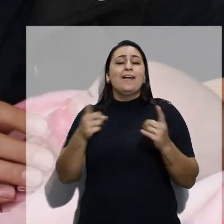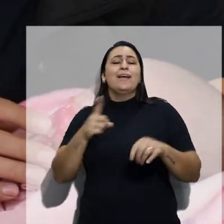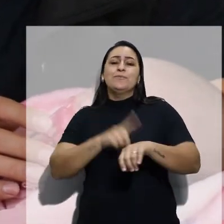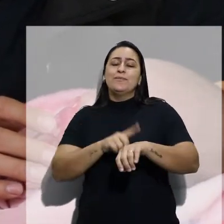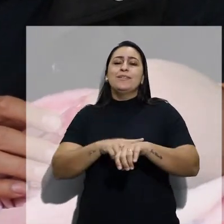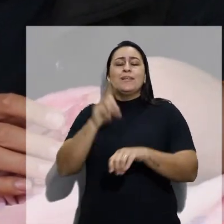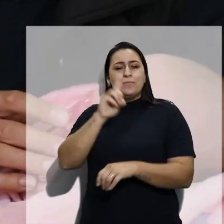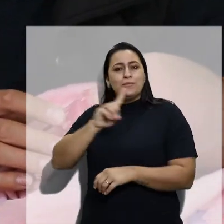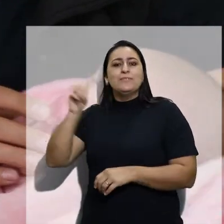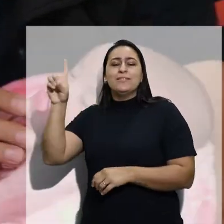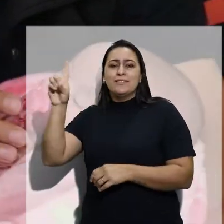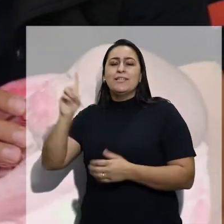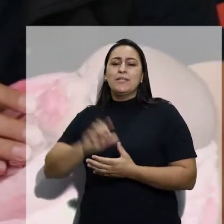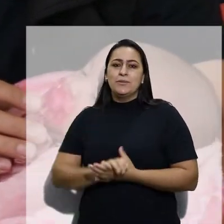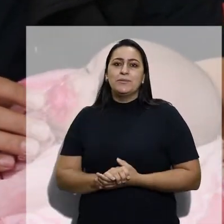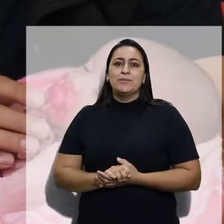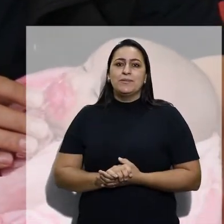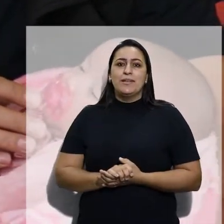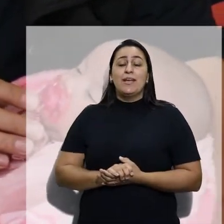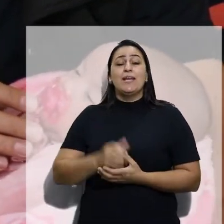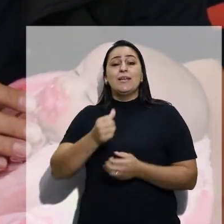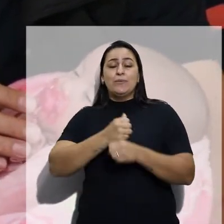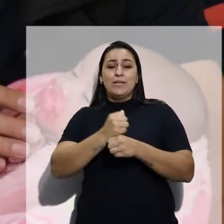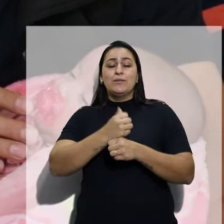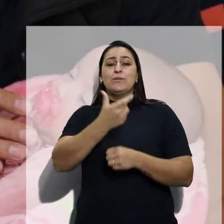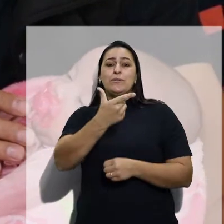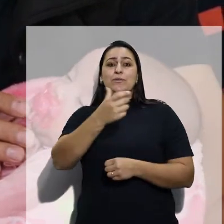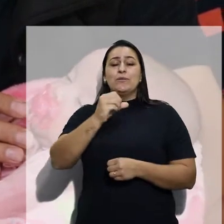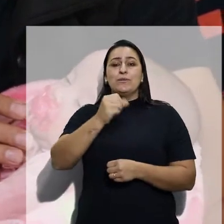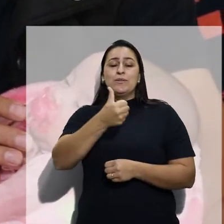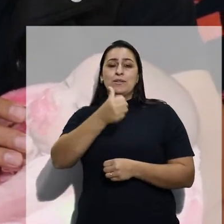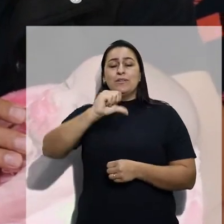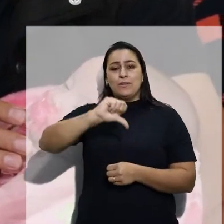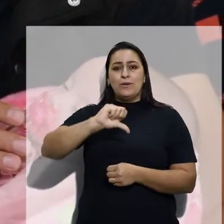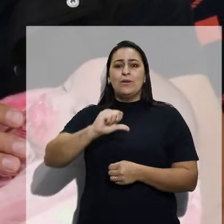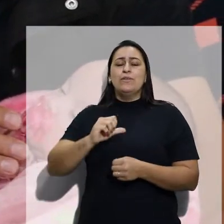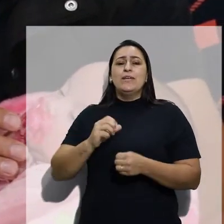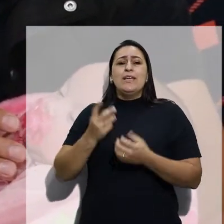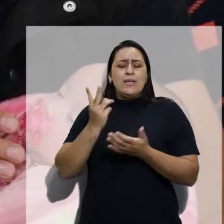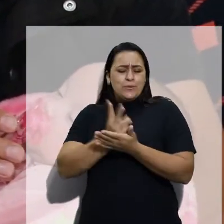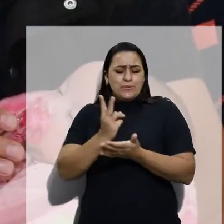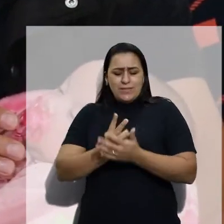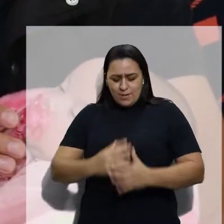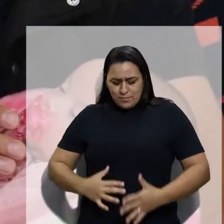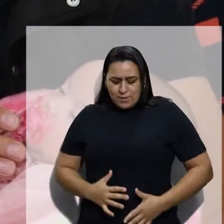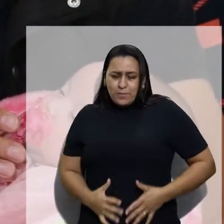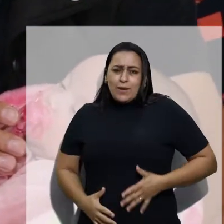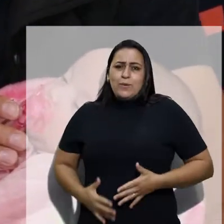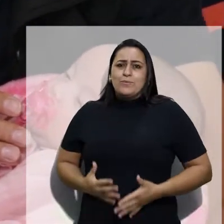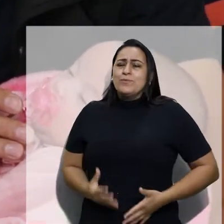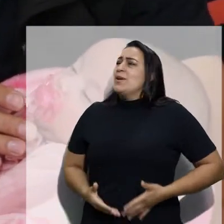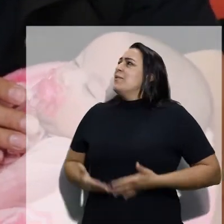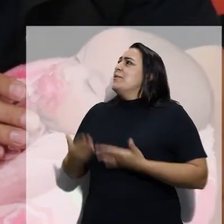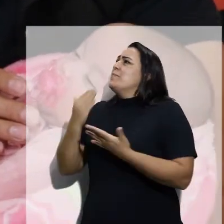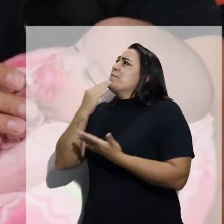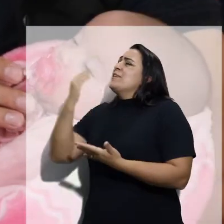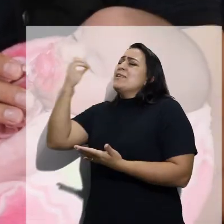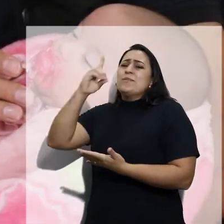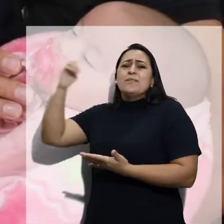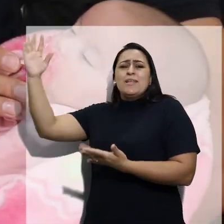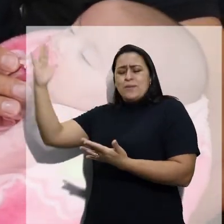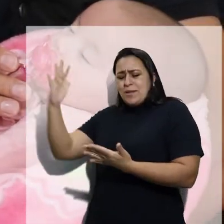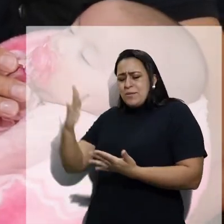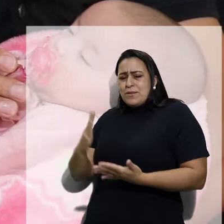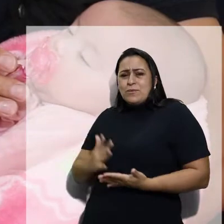em 2019, a gente foi consagrando, sempre consagrando o meu útero, rezando, fazendo novenas. E o